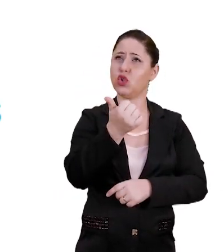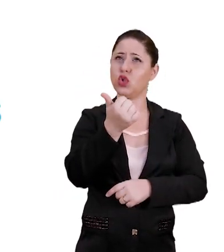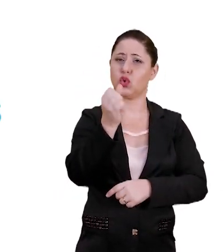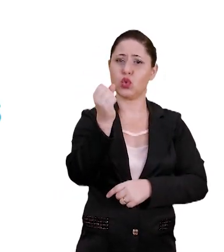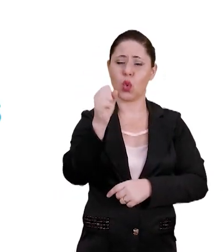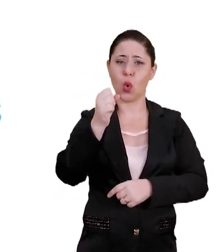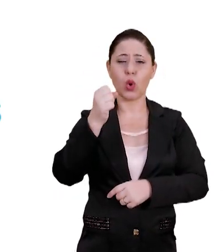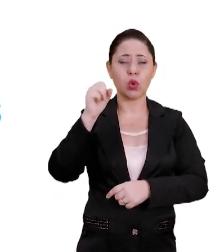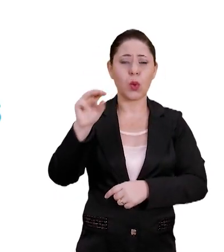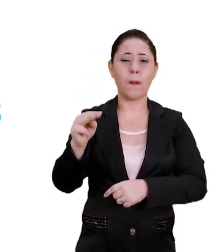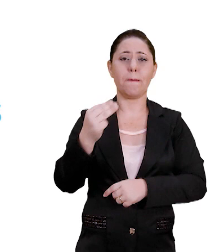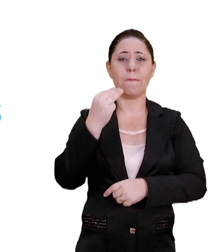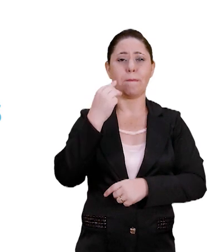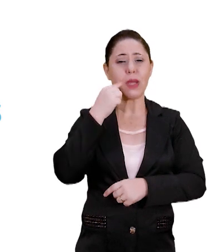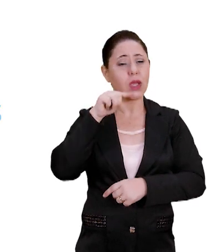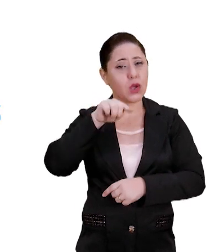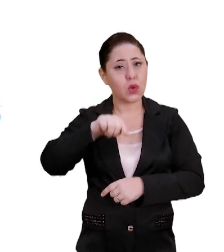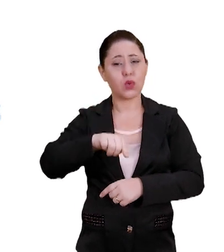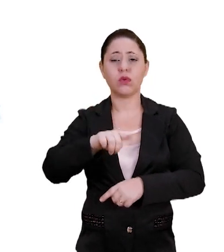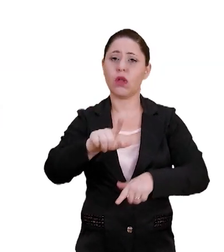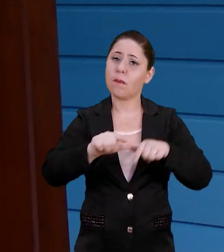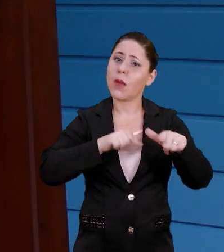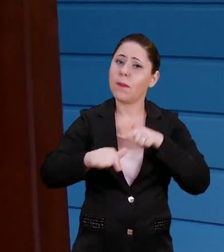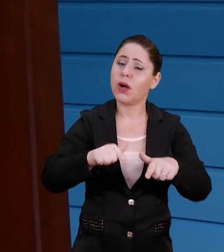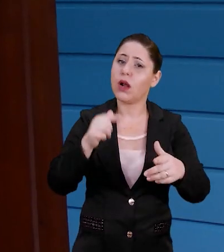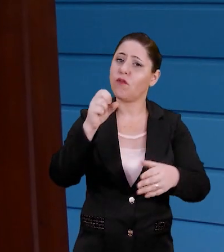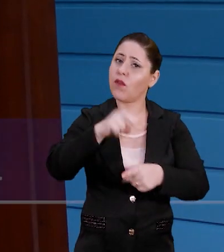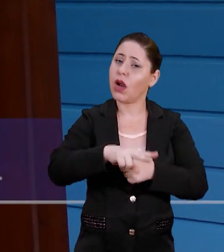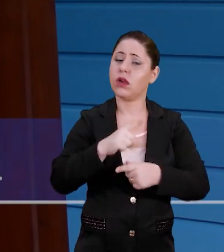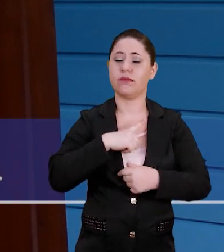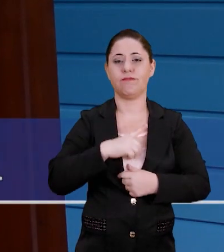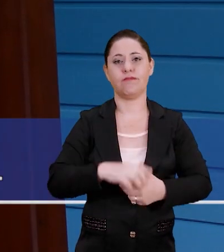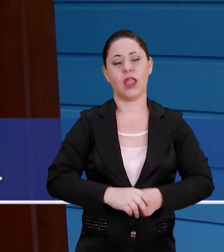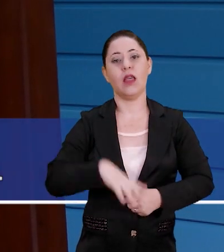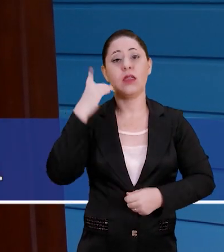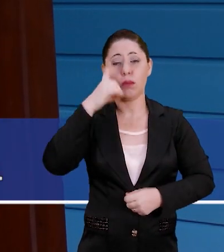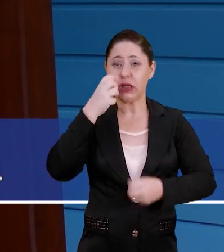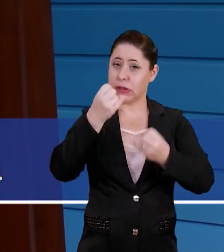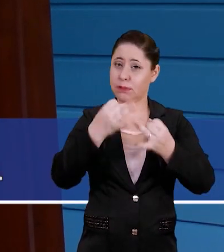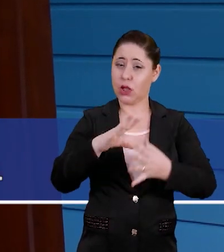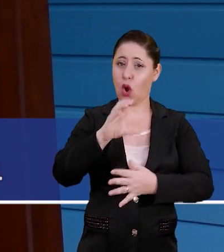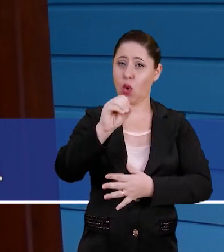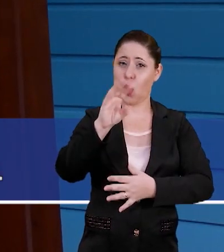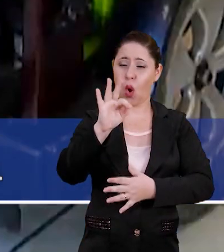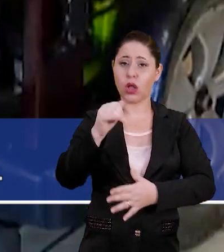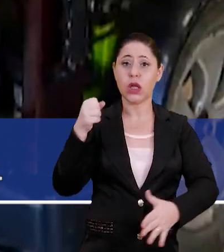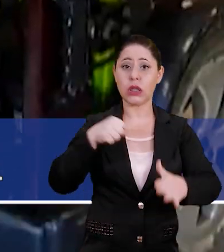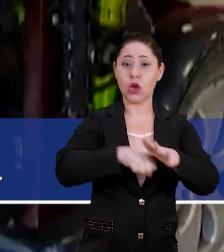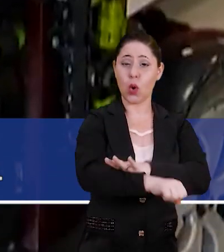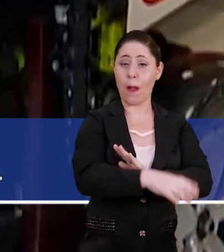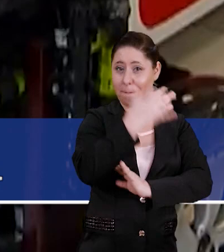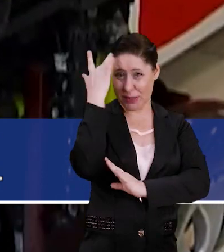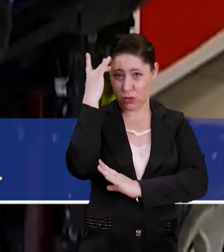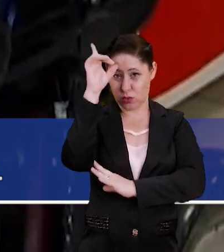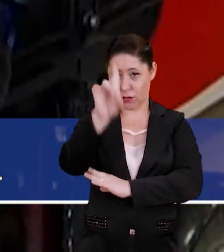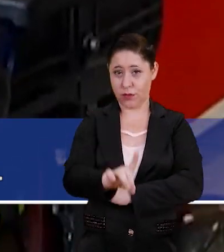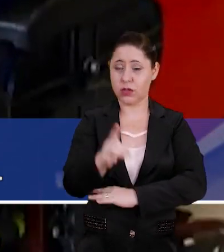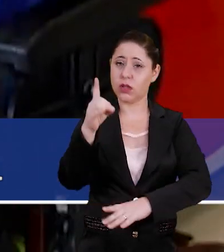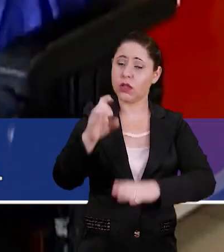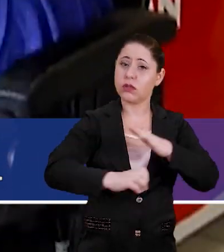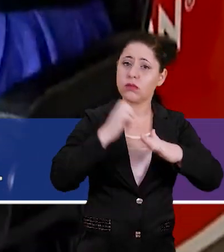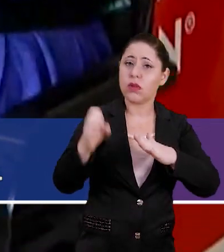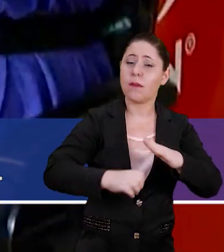apenas 418 mil estão empregados. Segundo o parlamentar, a lei das cotas inclui as pessoas